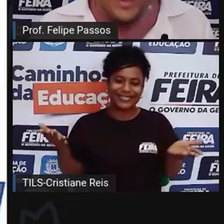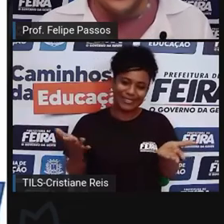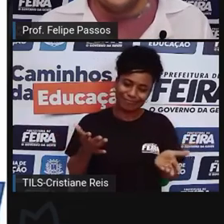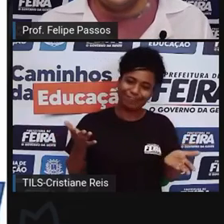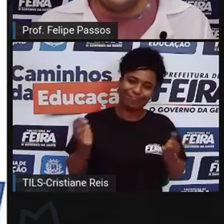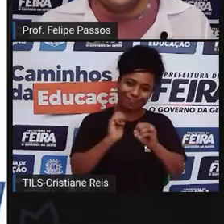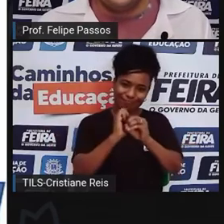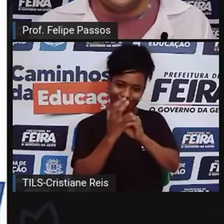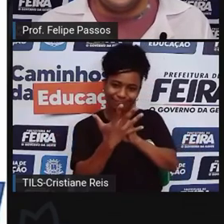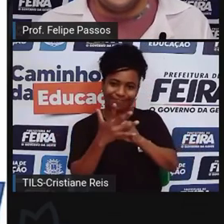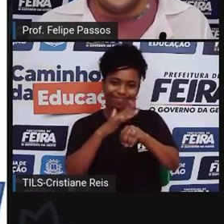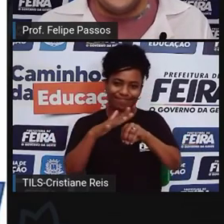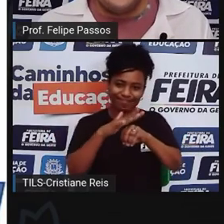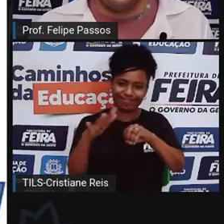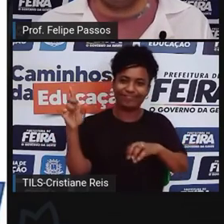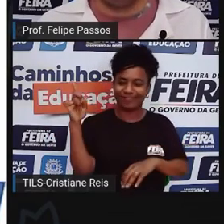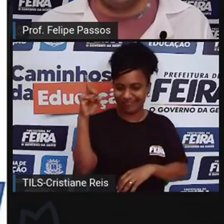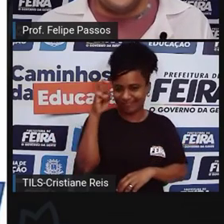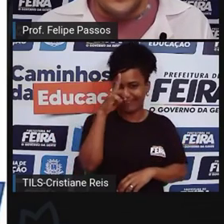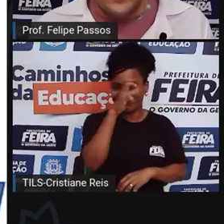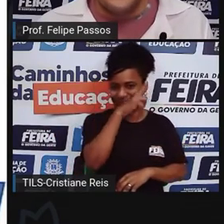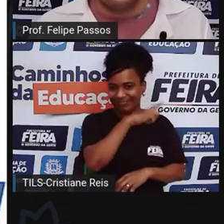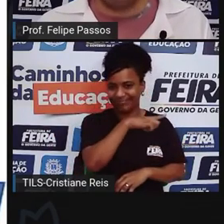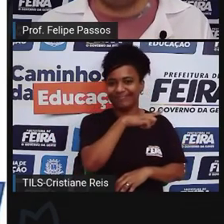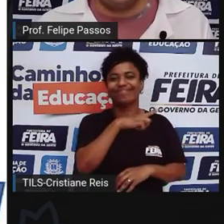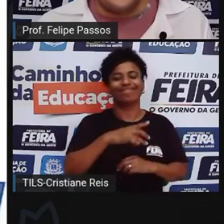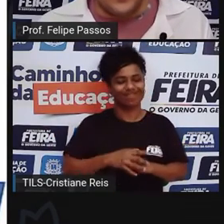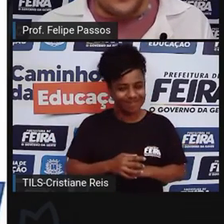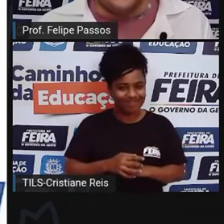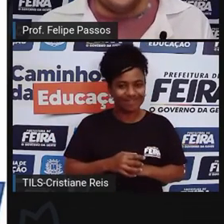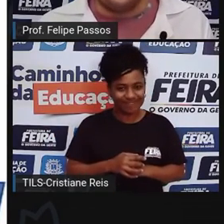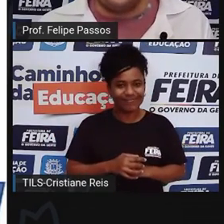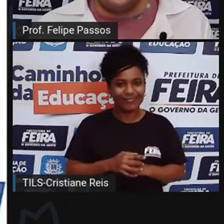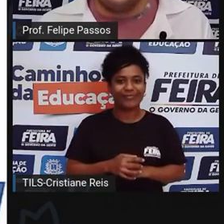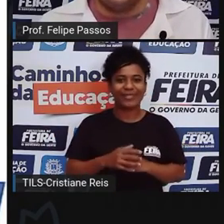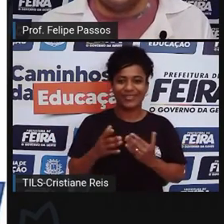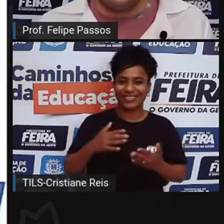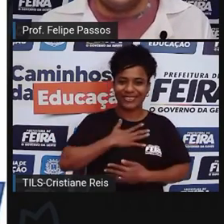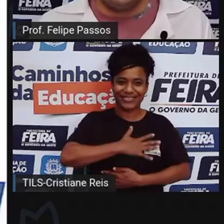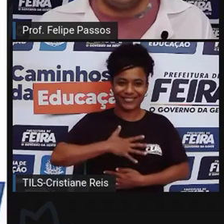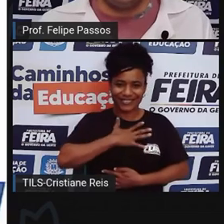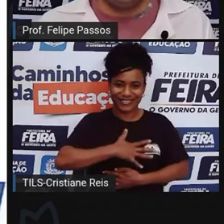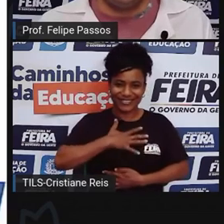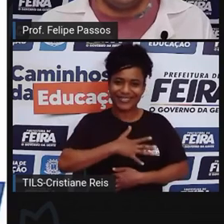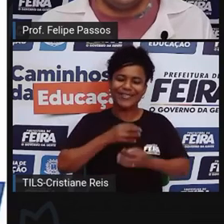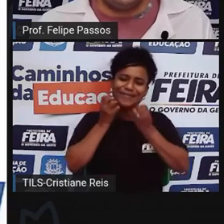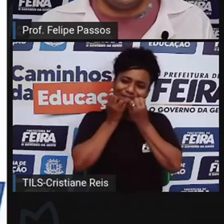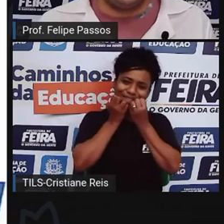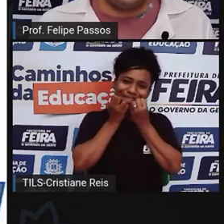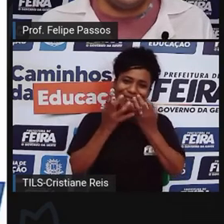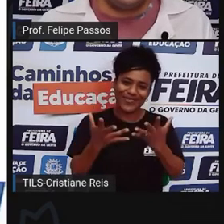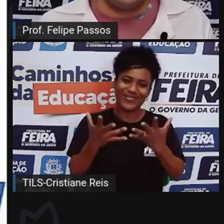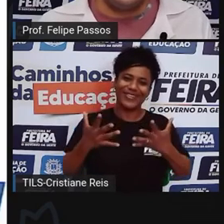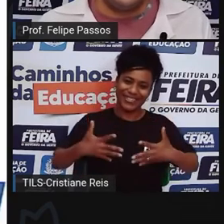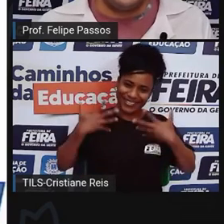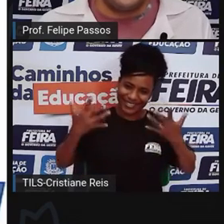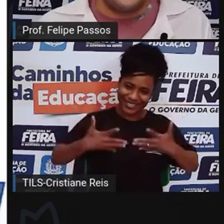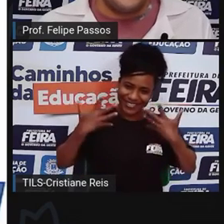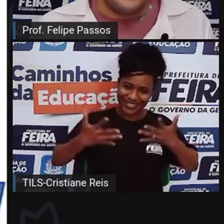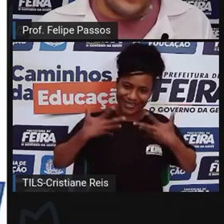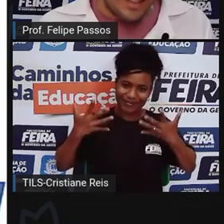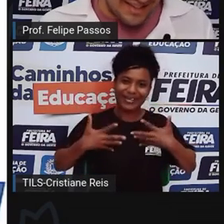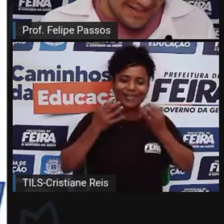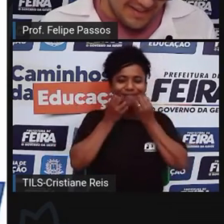Estamos vivendo um momento de um novo normal, né? Mas espero que tenham gostado desse momento que a gente teve aqui. É, faço isso com